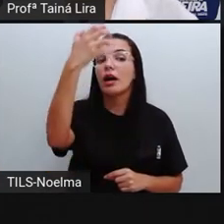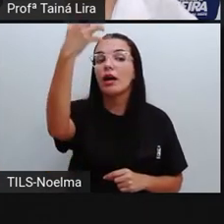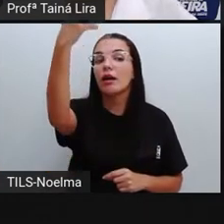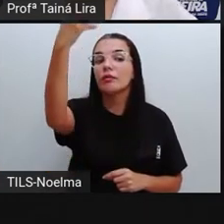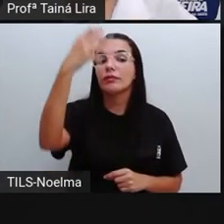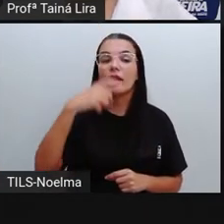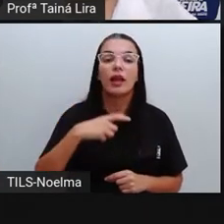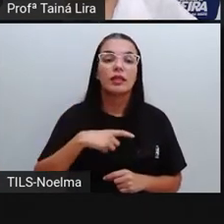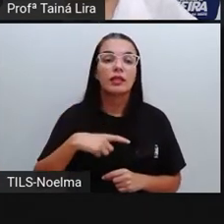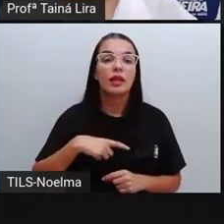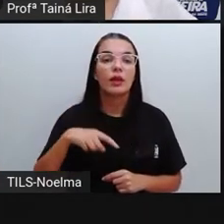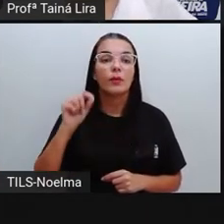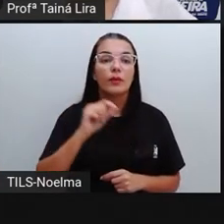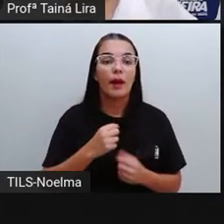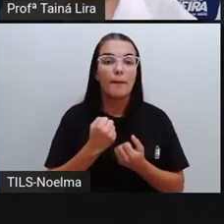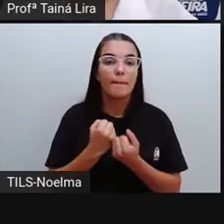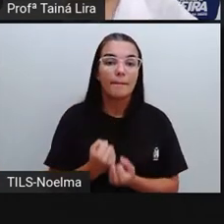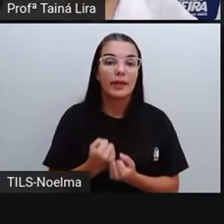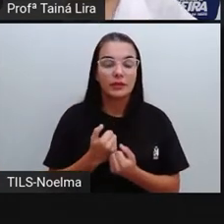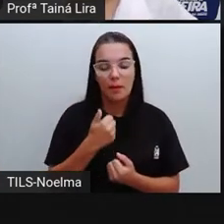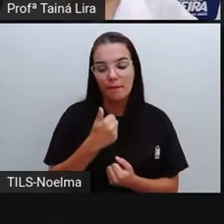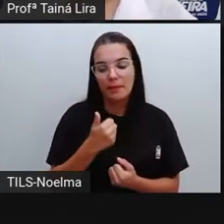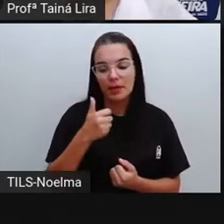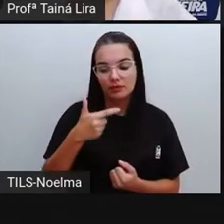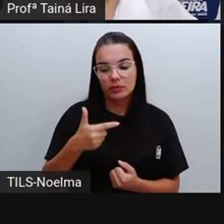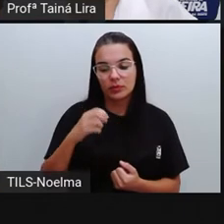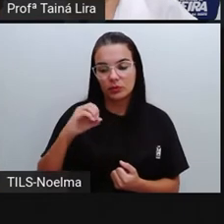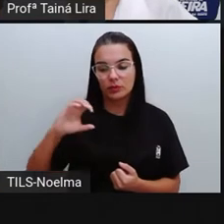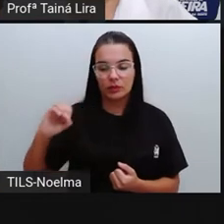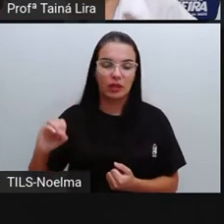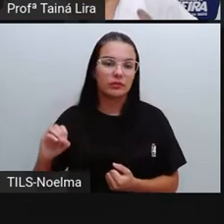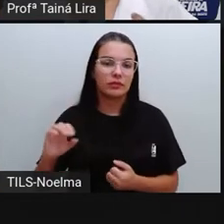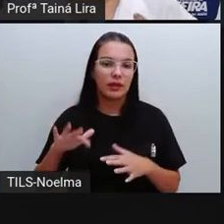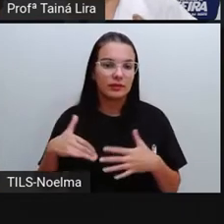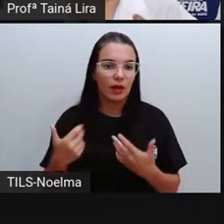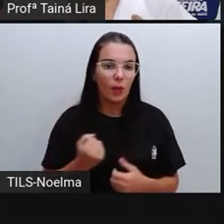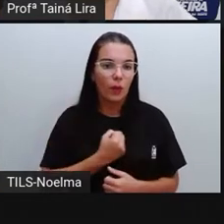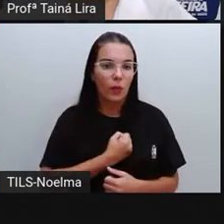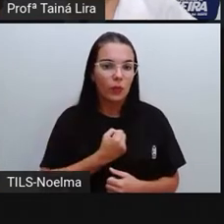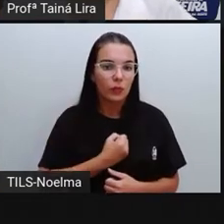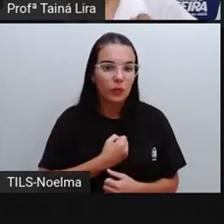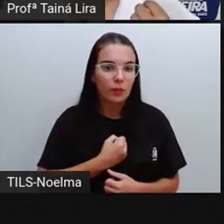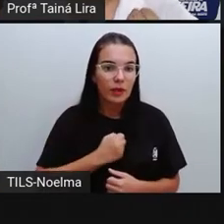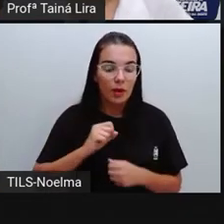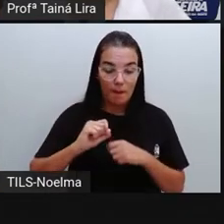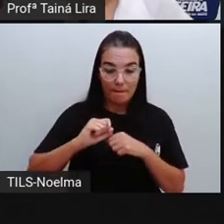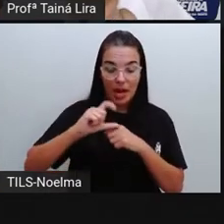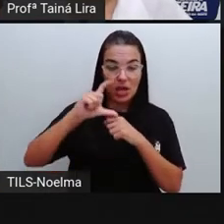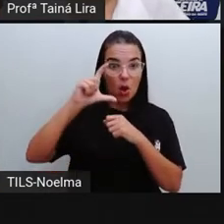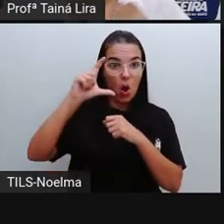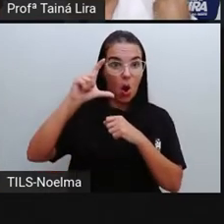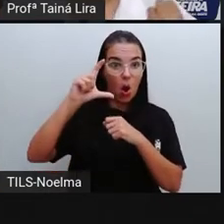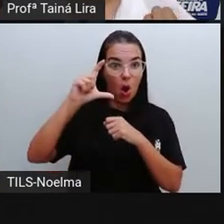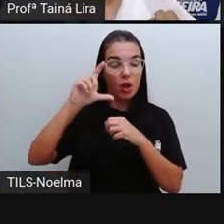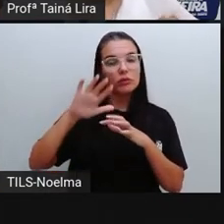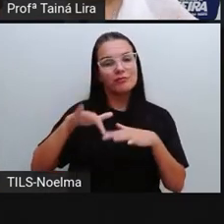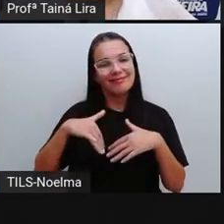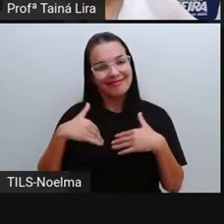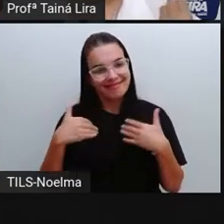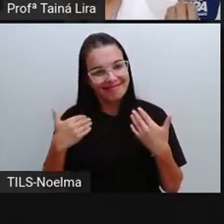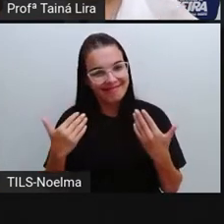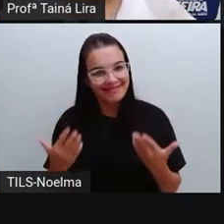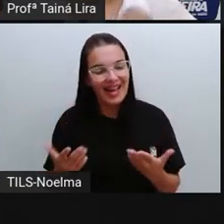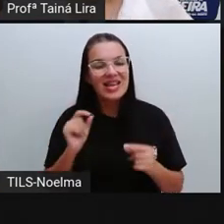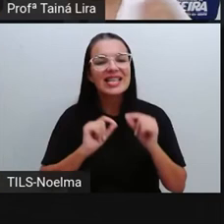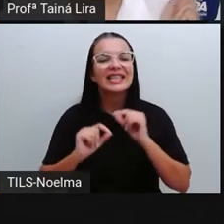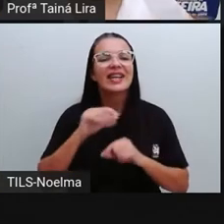A girafa pesa, ó, 1.200. Se esse número aqui aumentou, ele é maior do que 450,